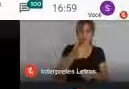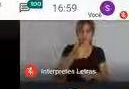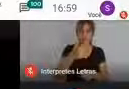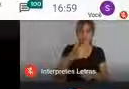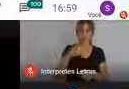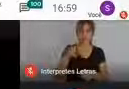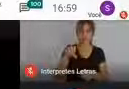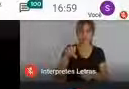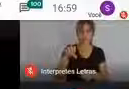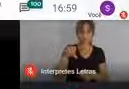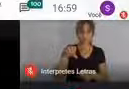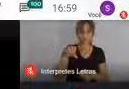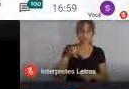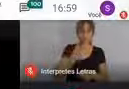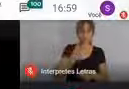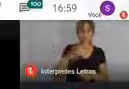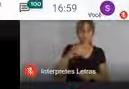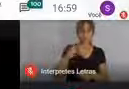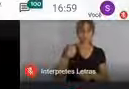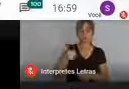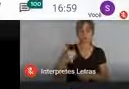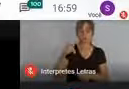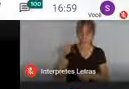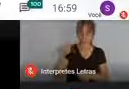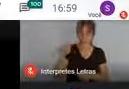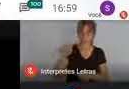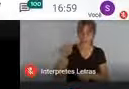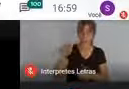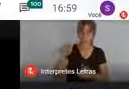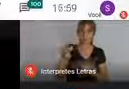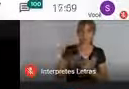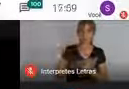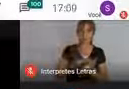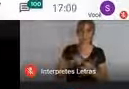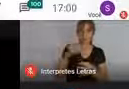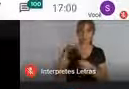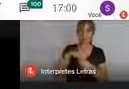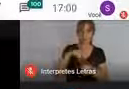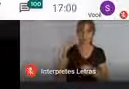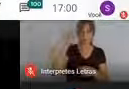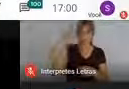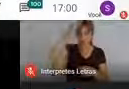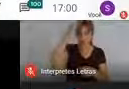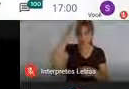Atlas Geossociolinguístico do Quilombola do Nordeste do Pará, o